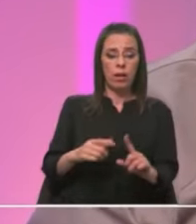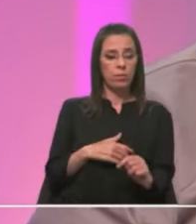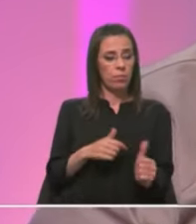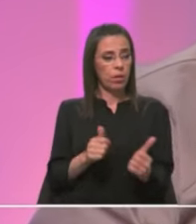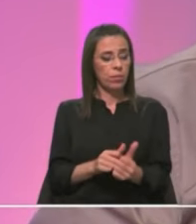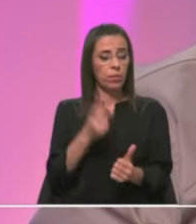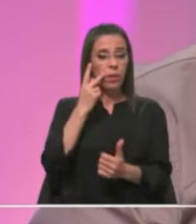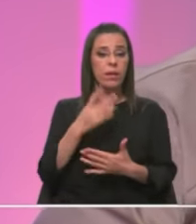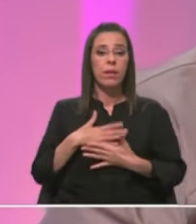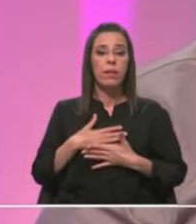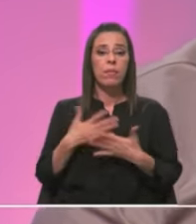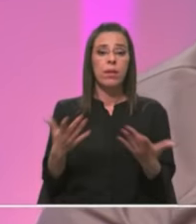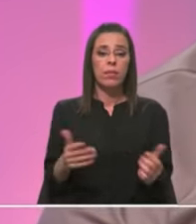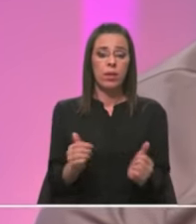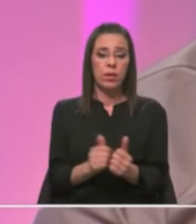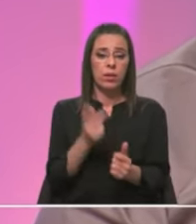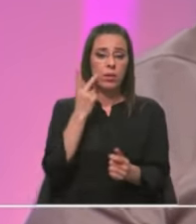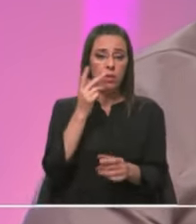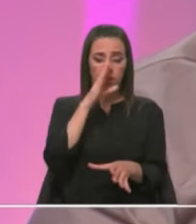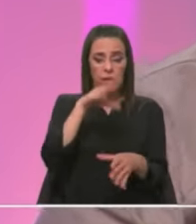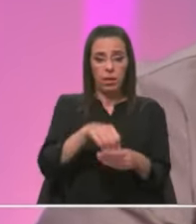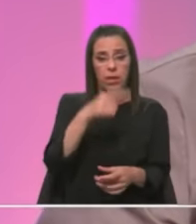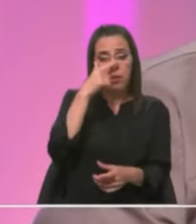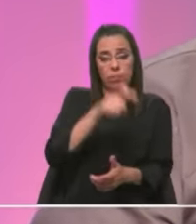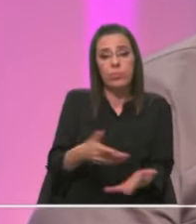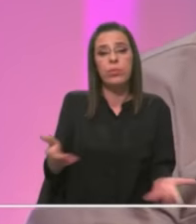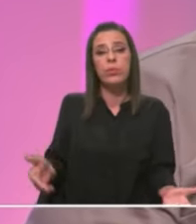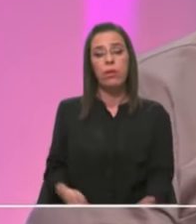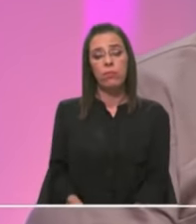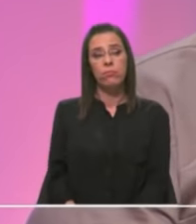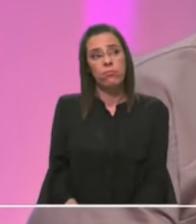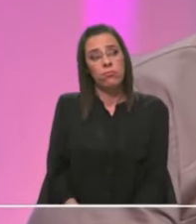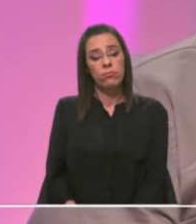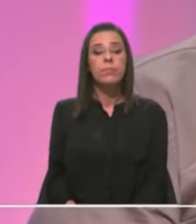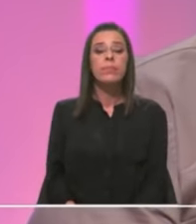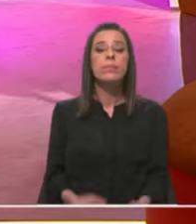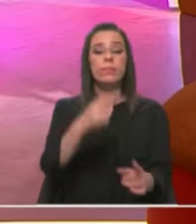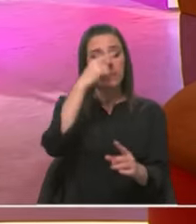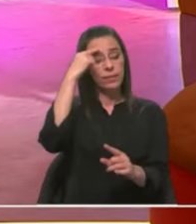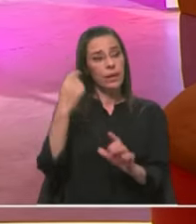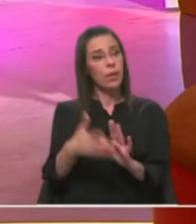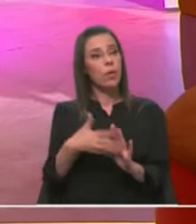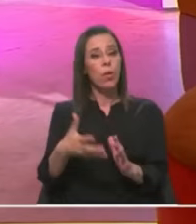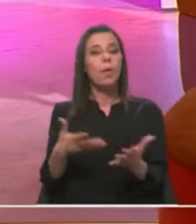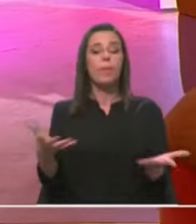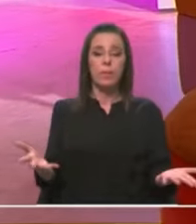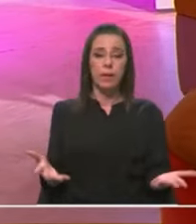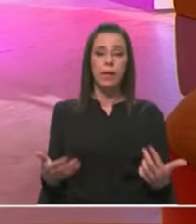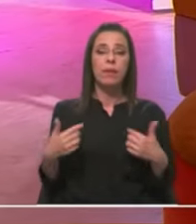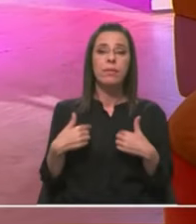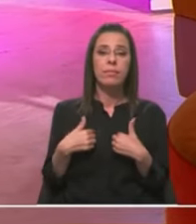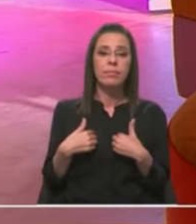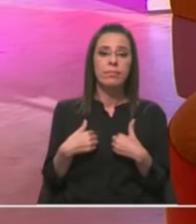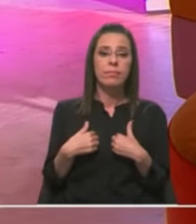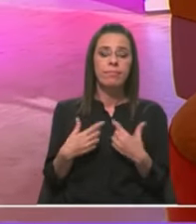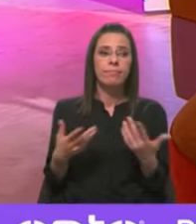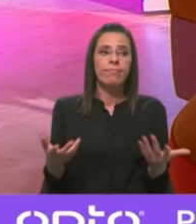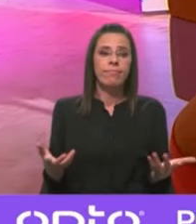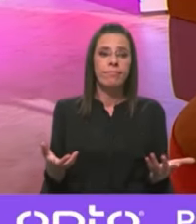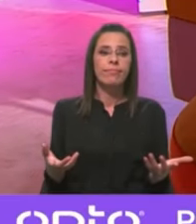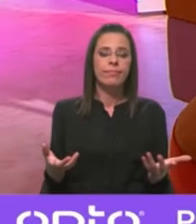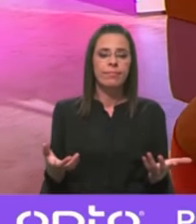alguém na minha vida e não estar na vida dessa pessoa Acho que ia ser acho que ia ser muito complicado se eu tivesse que que ainda